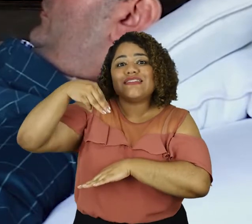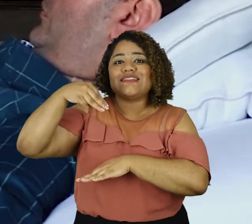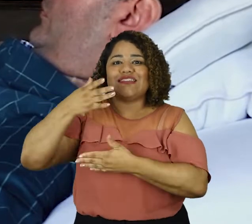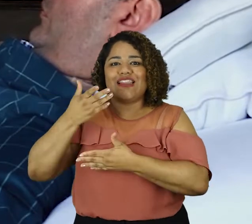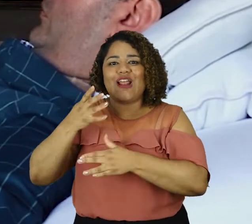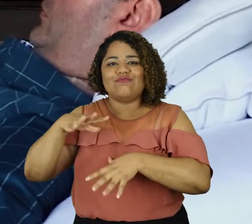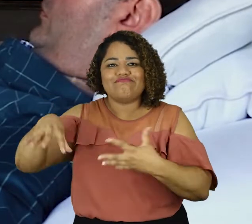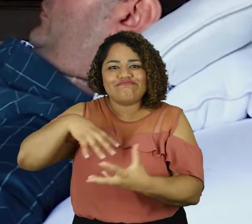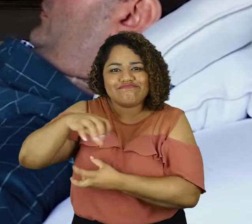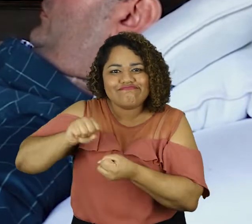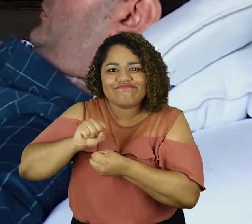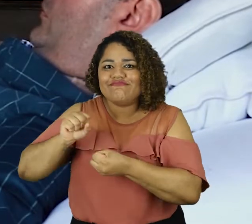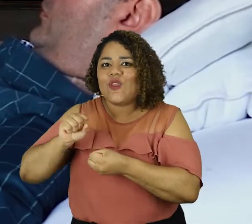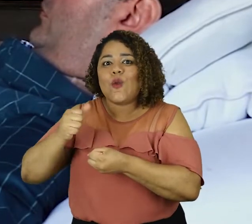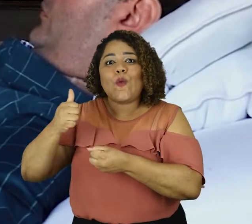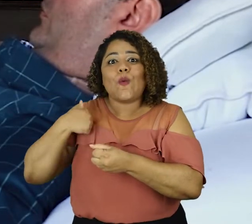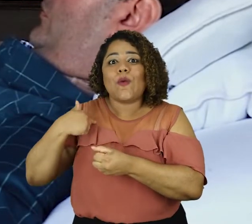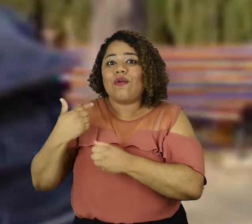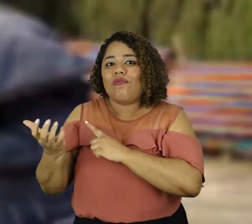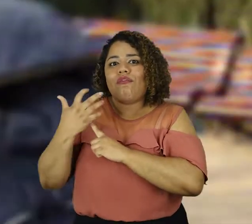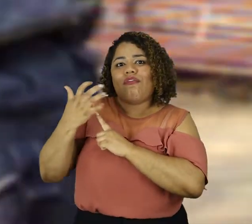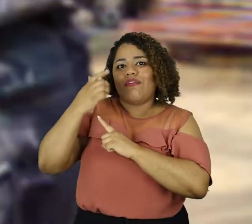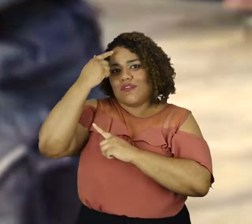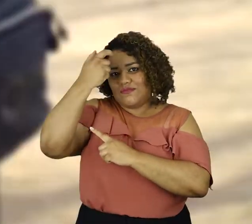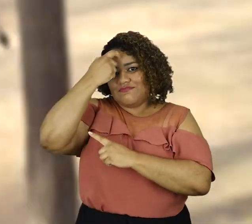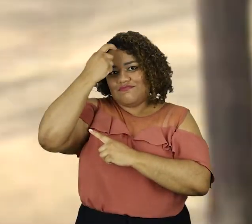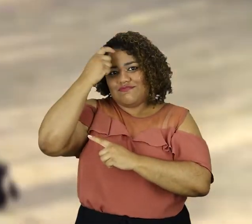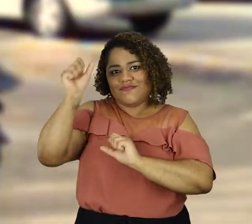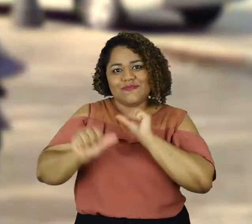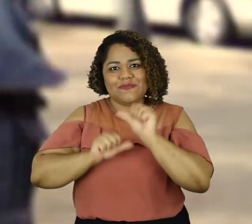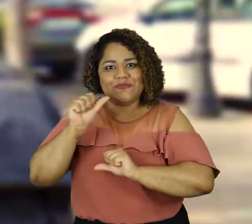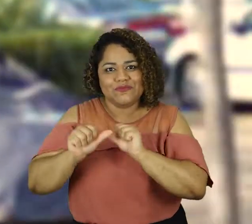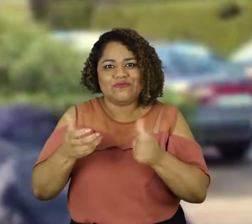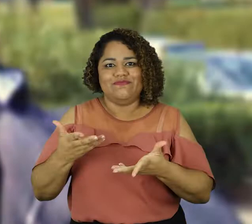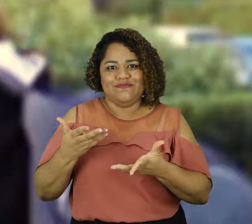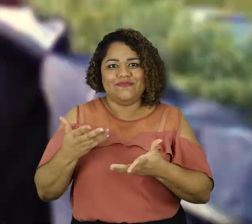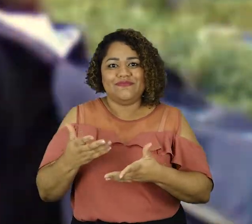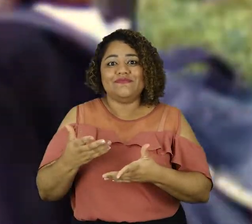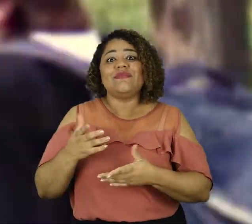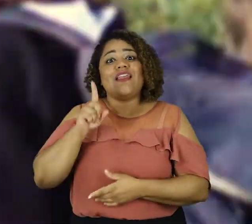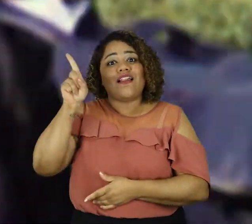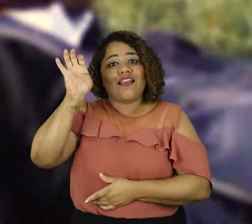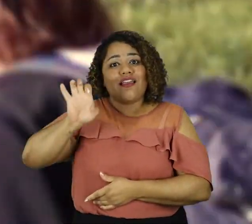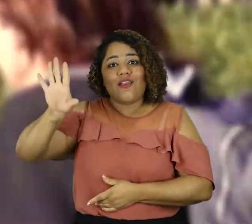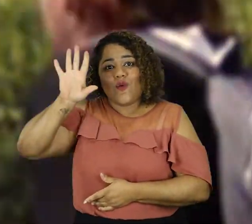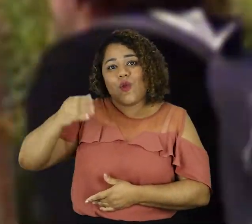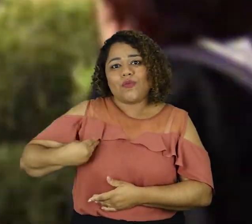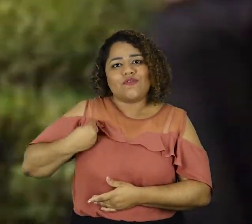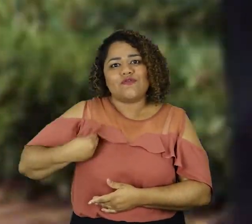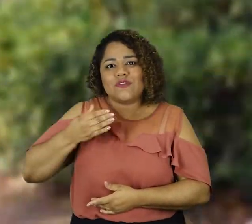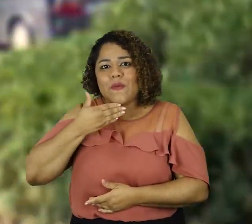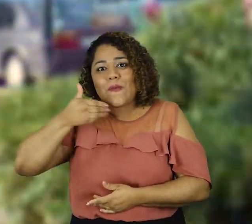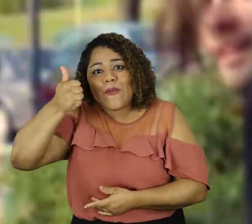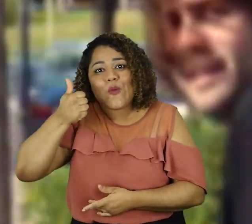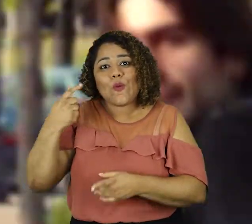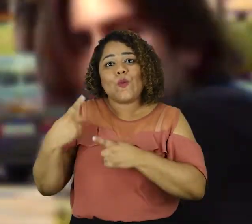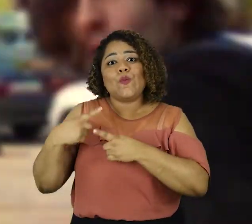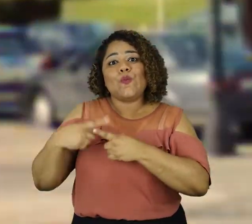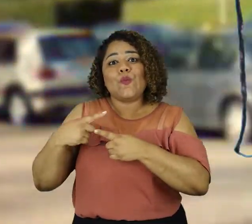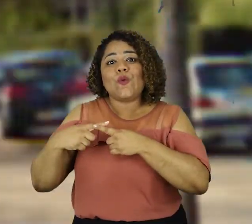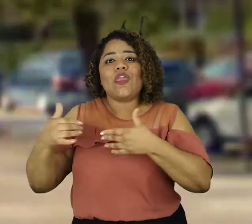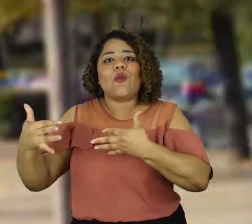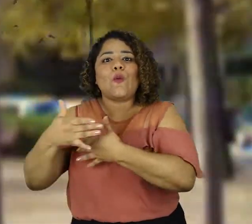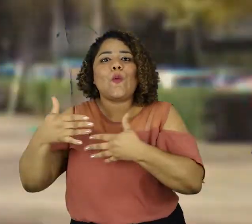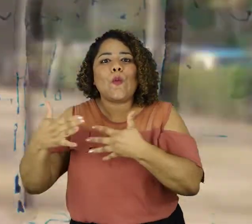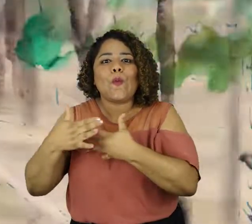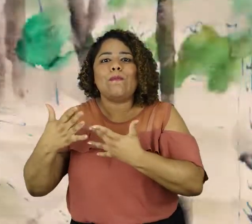ver o mundo, e principalmente as cidades. Minha vida mudou radicalmente para melhor na Europa, muito por causa da disposição